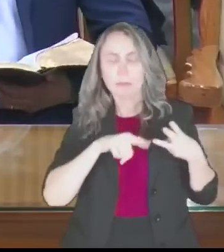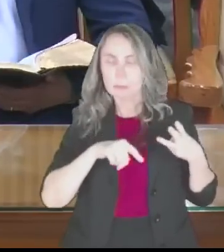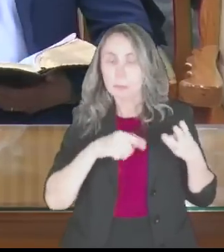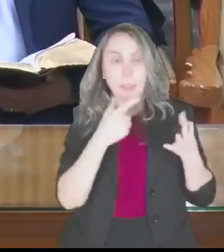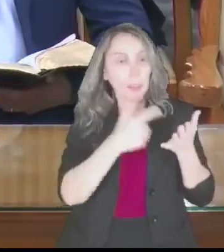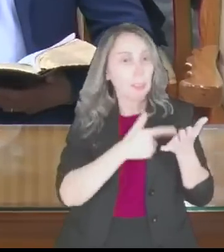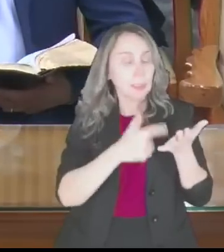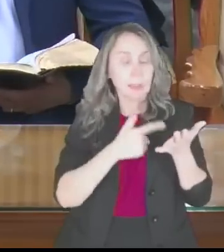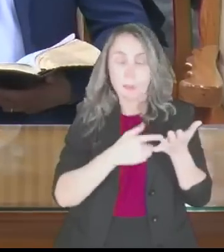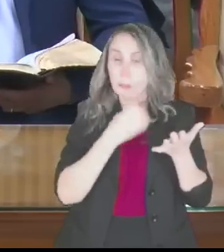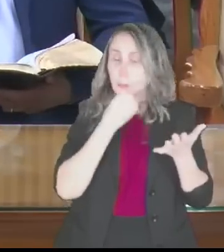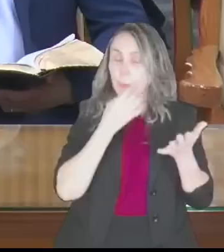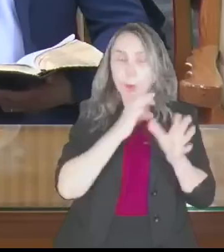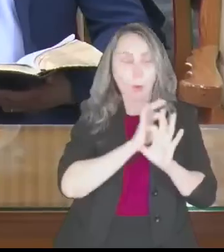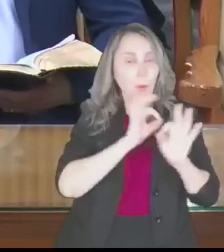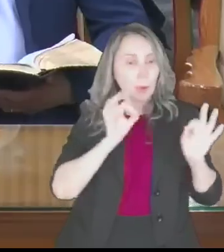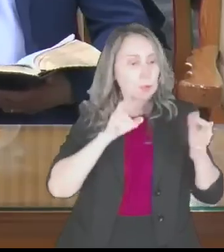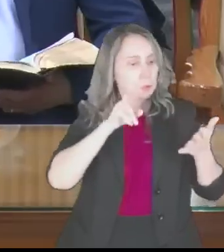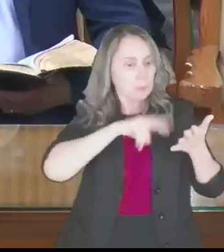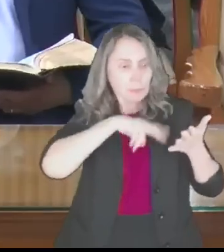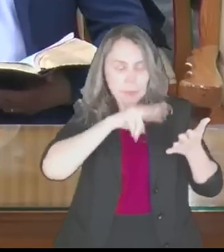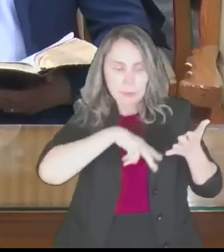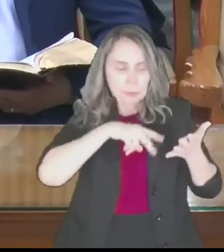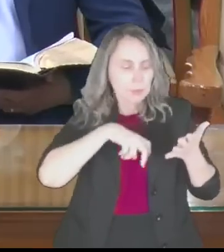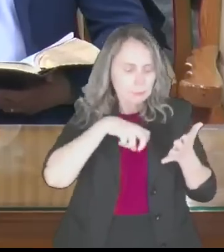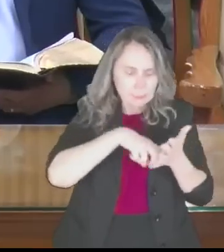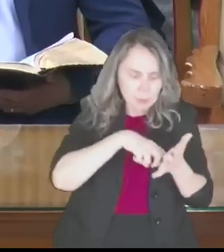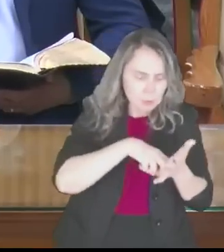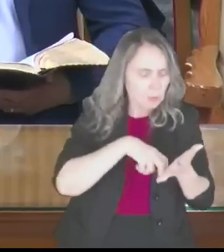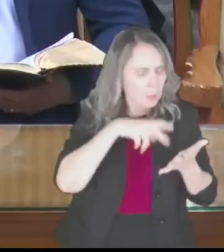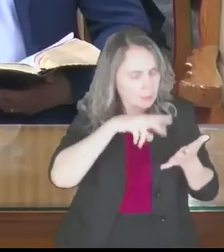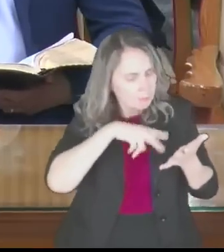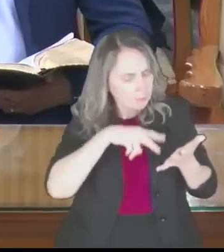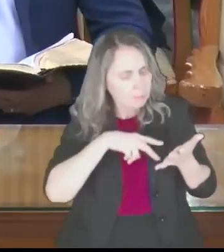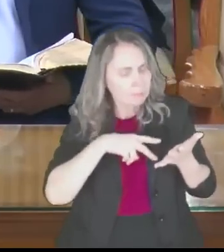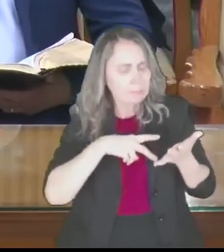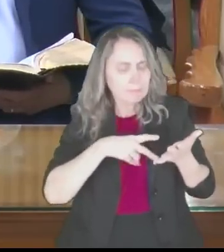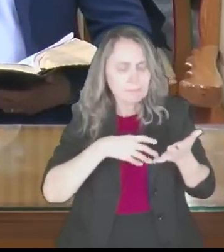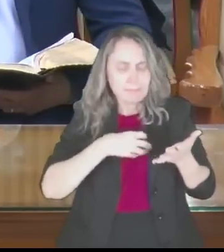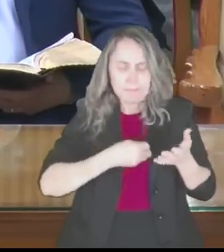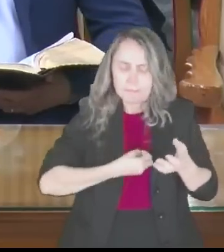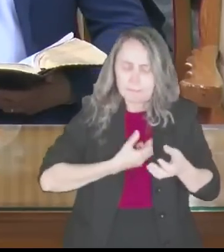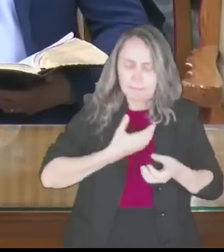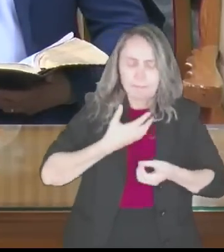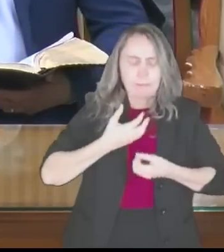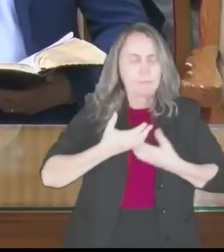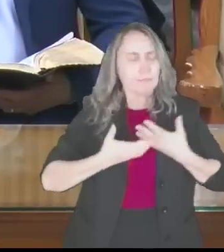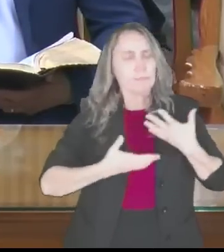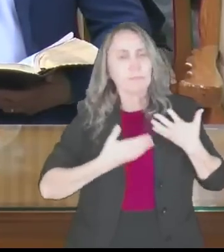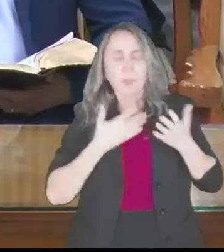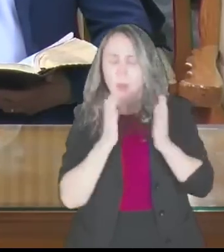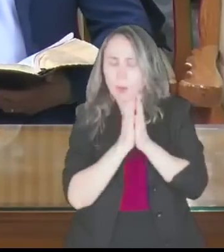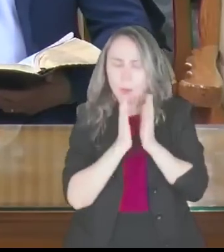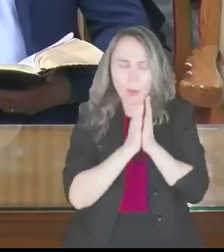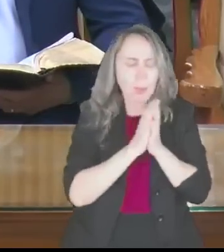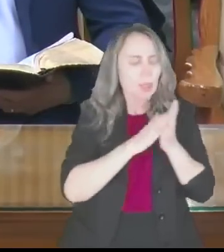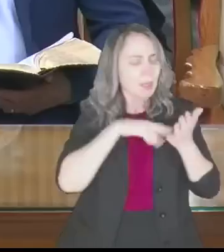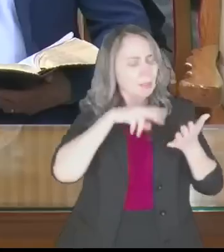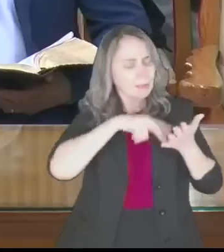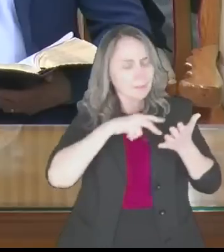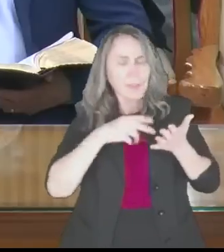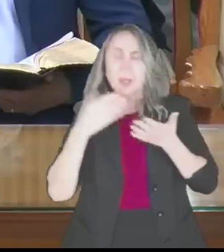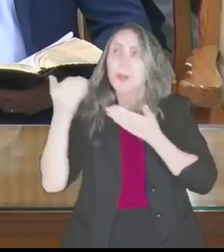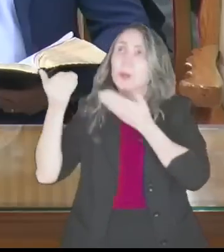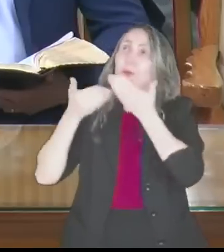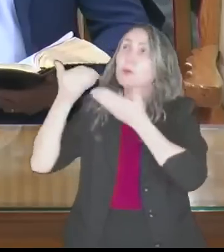Deus, e você começa a ler, e você de joelho, você começa a ler, e você começa a descobrir, você começa a orar, e você começa a falar com Deus,